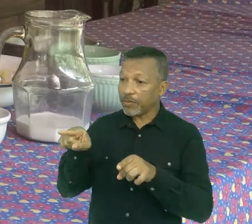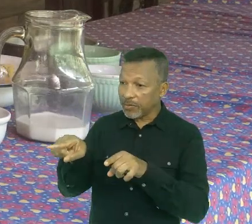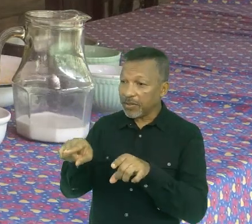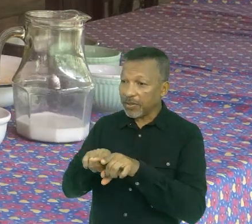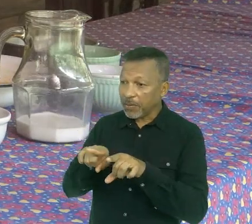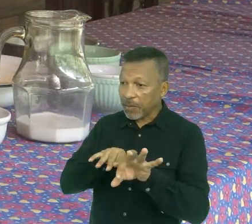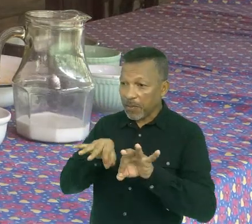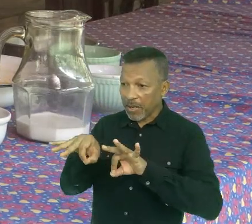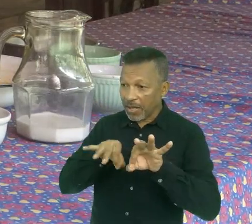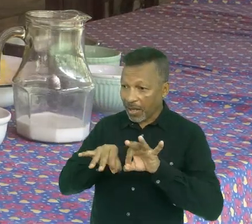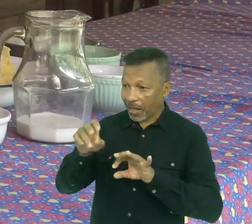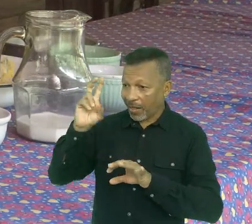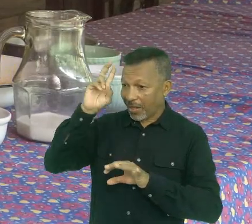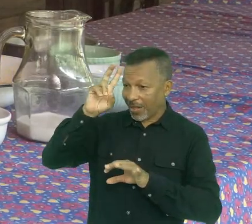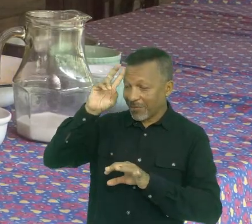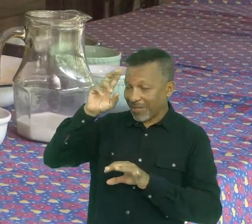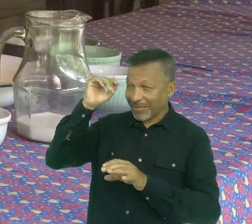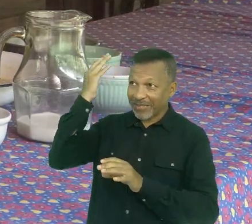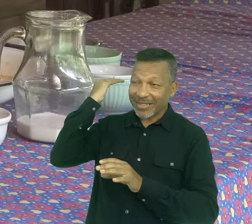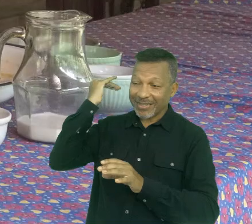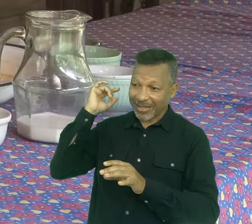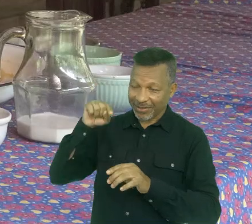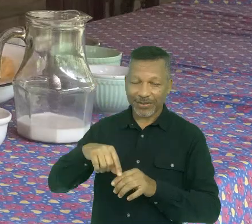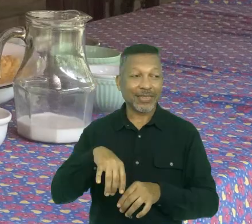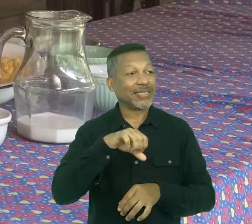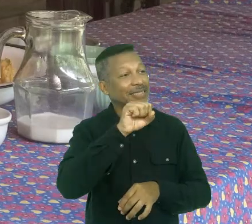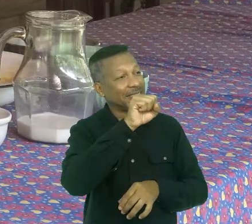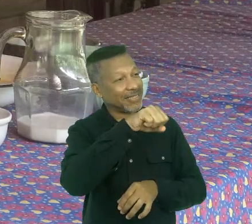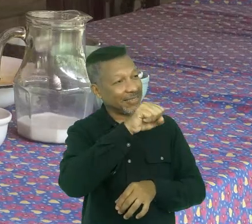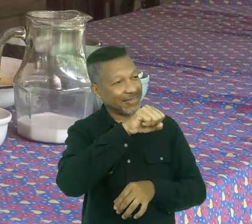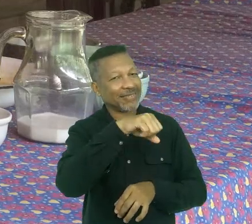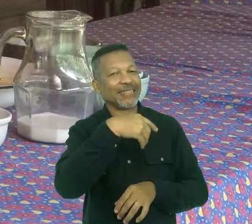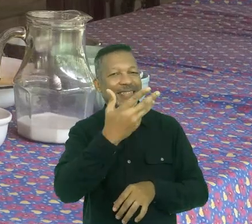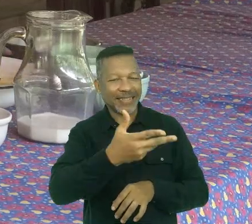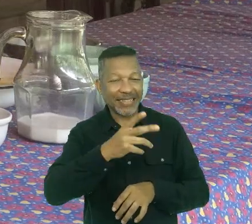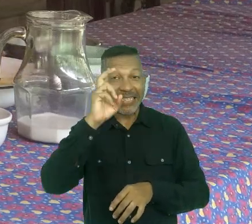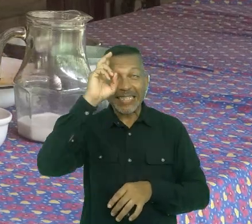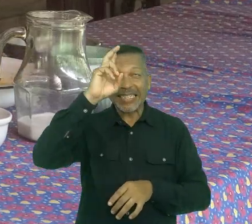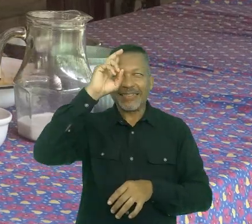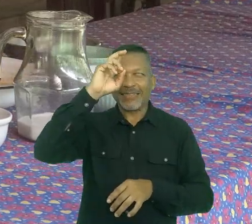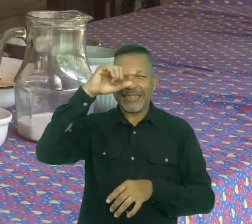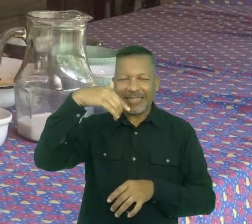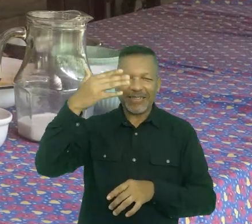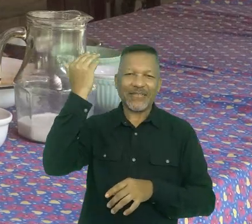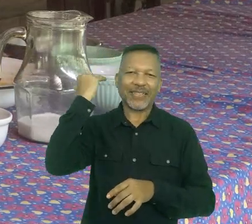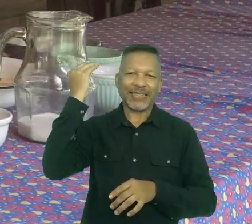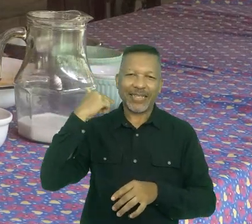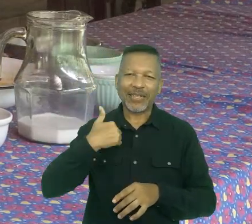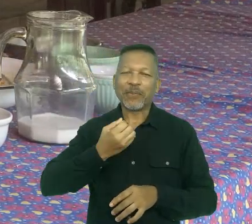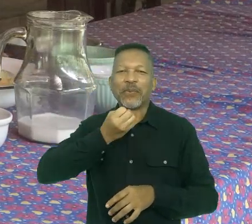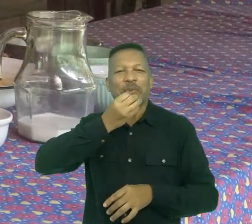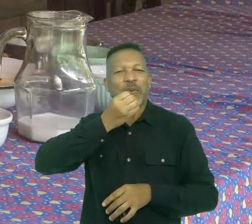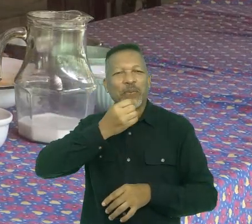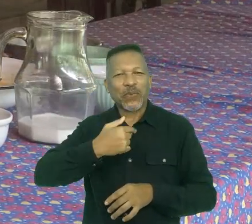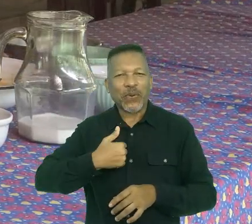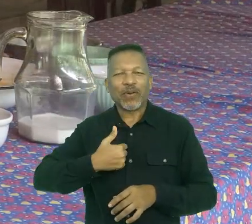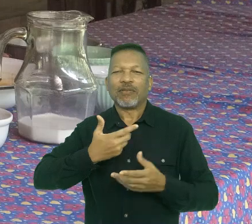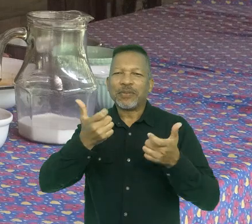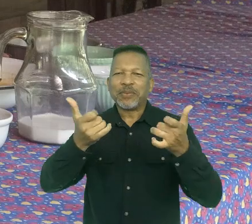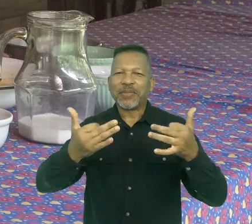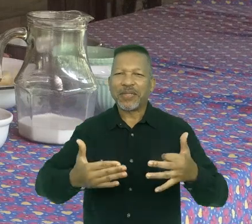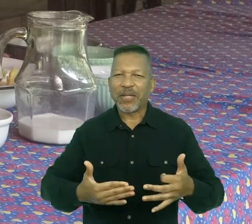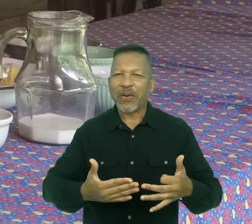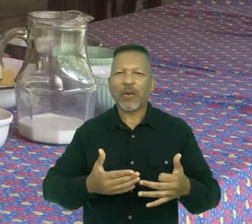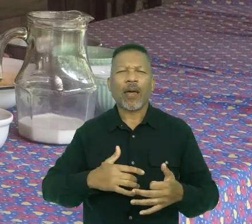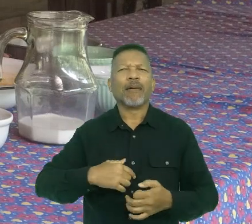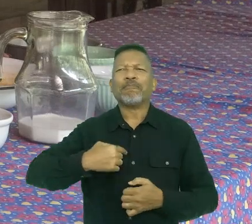fazer essa receita é resgatar as memórias, né? Claro, resgatar sim, que é muito bom. Eu falo assim, gente, coisa